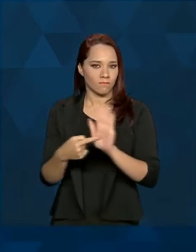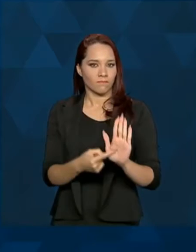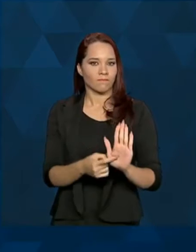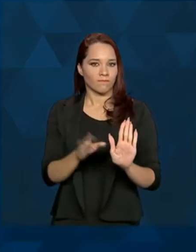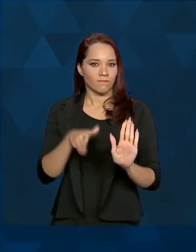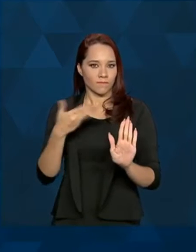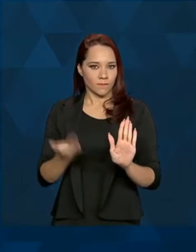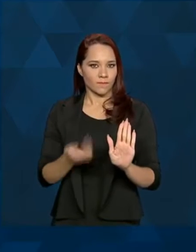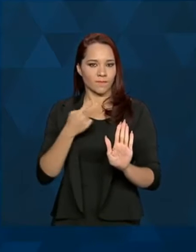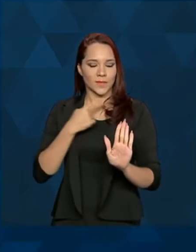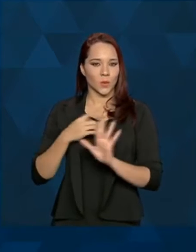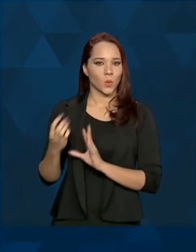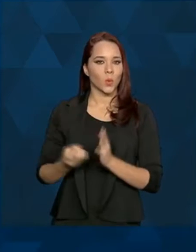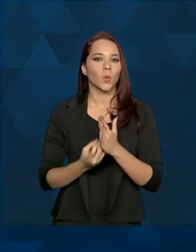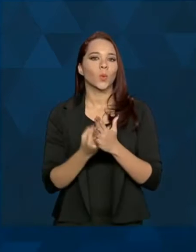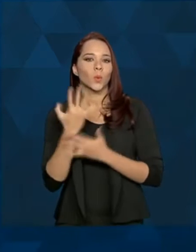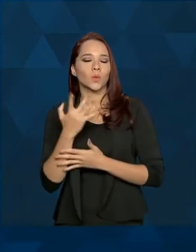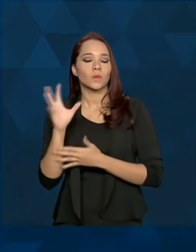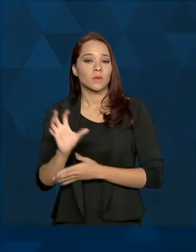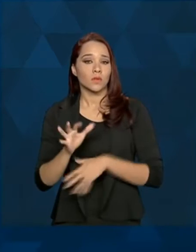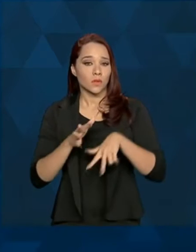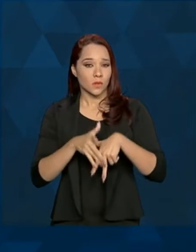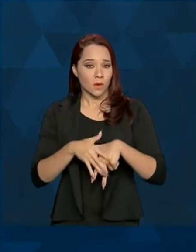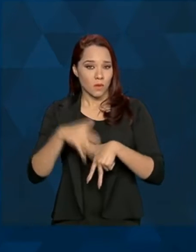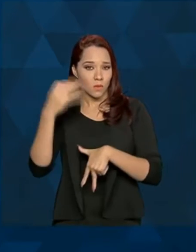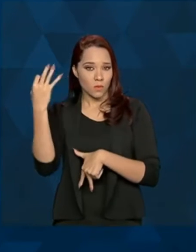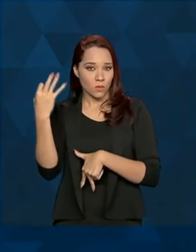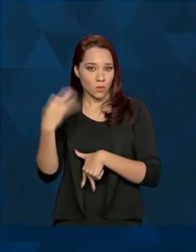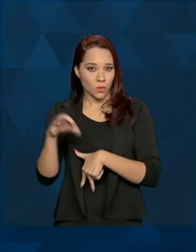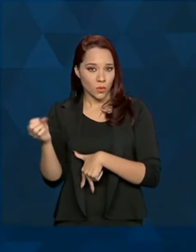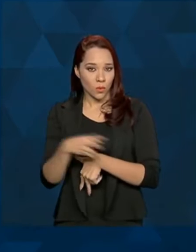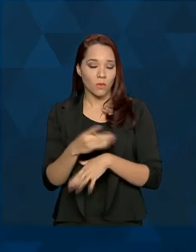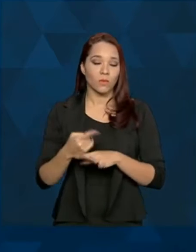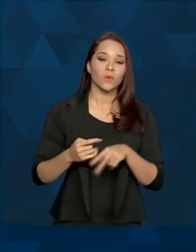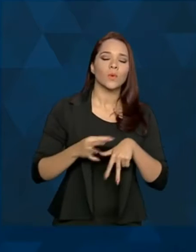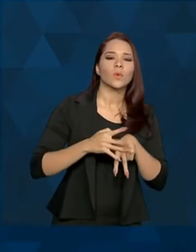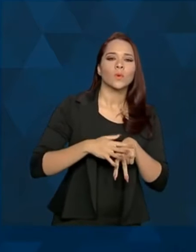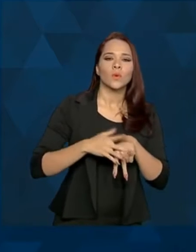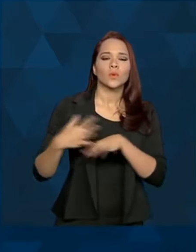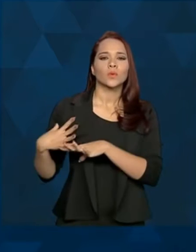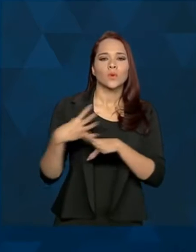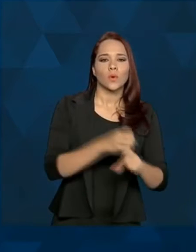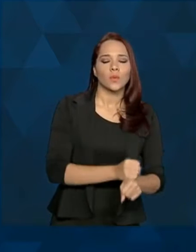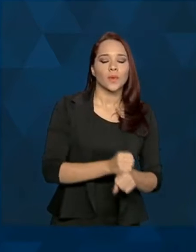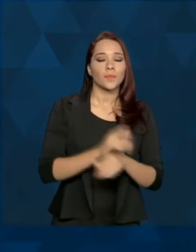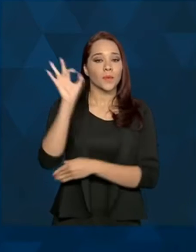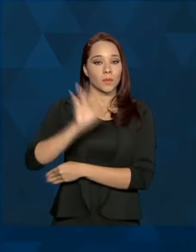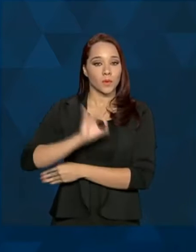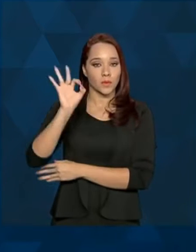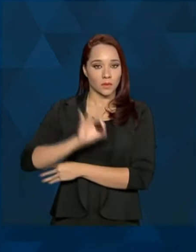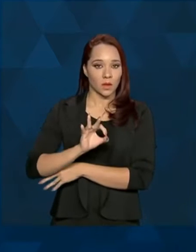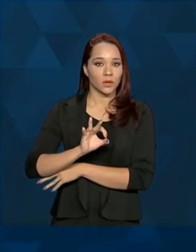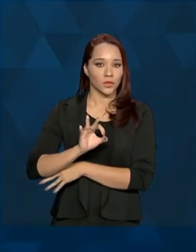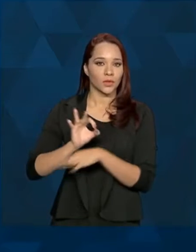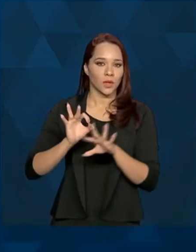o quantitativo de casos novos, de casos total, a incidência com